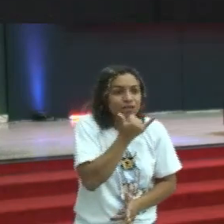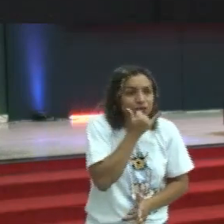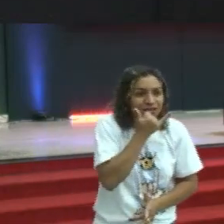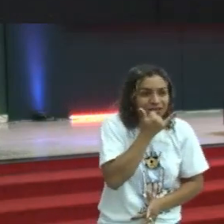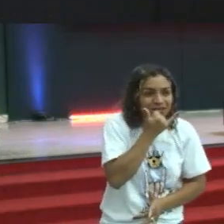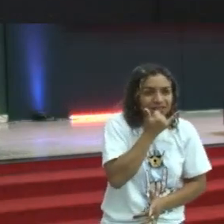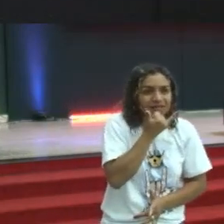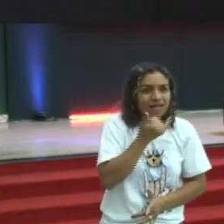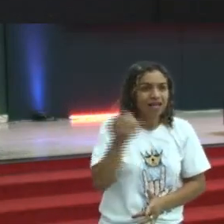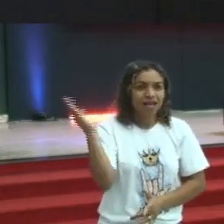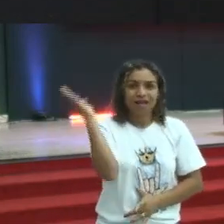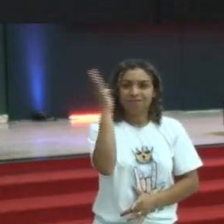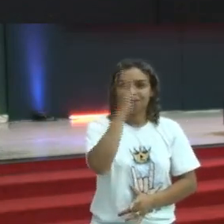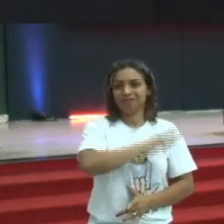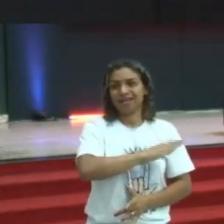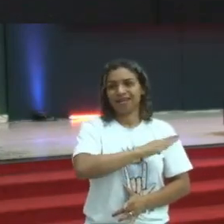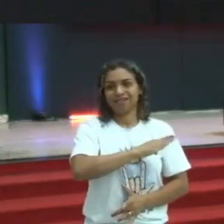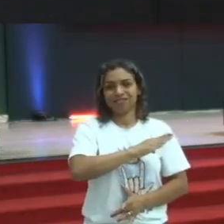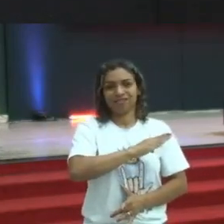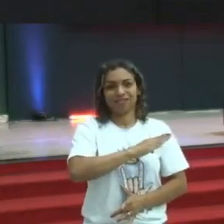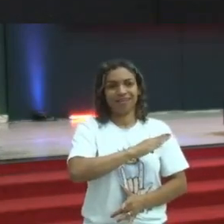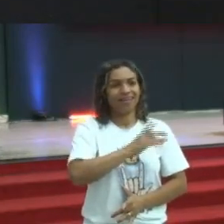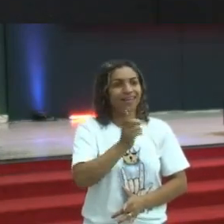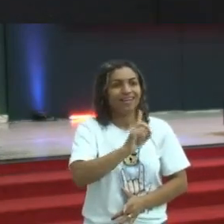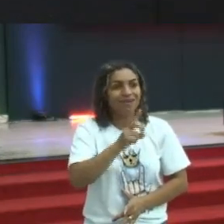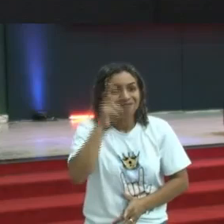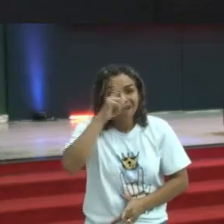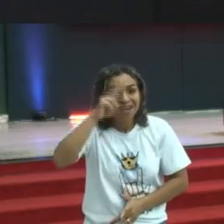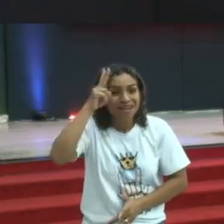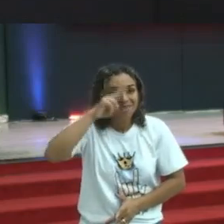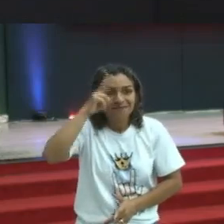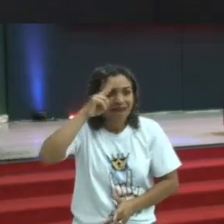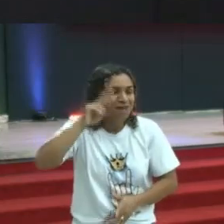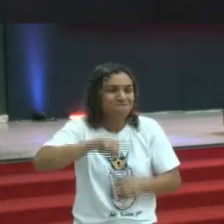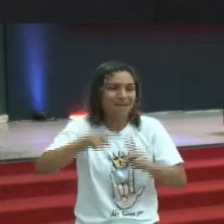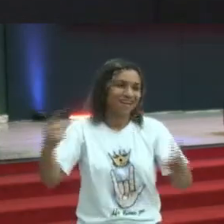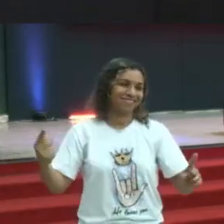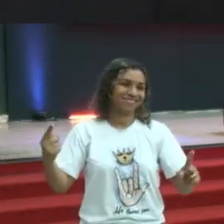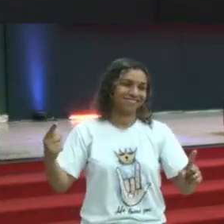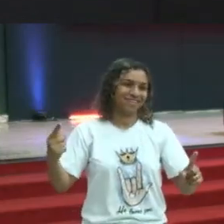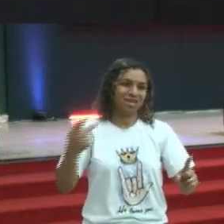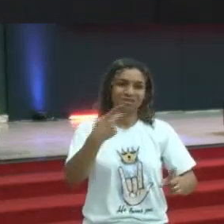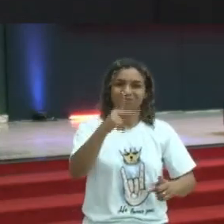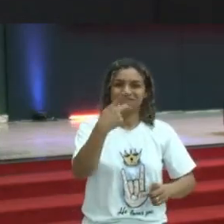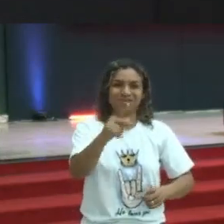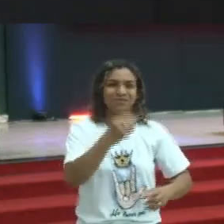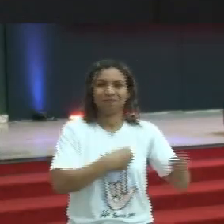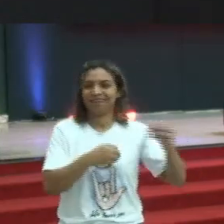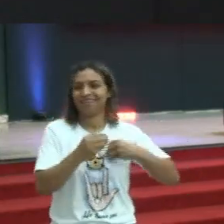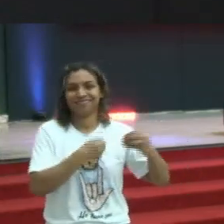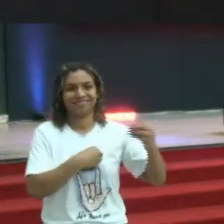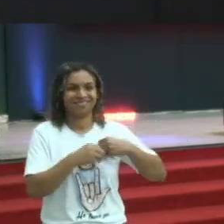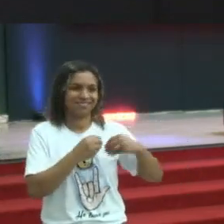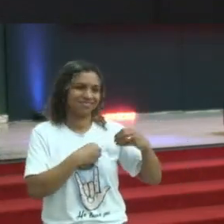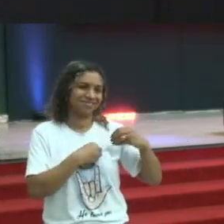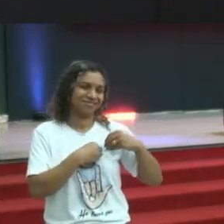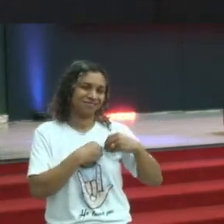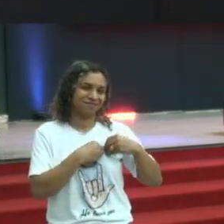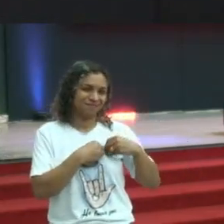maldade e não me lembrarei mais dos seus pecados.